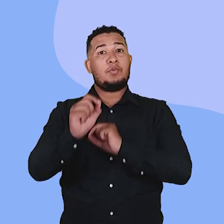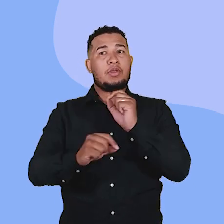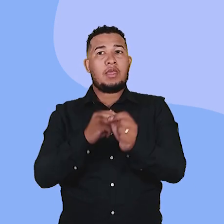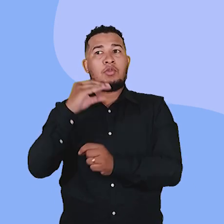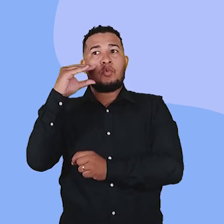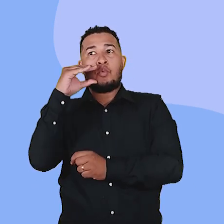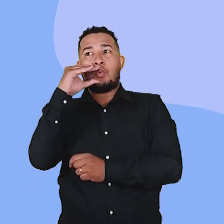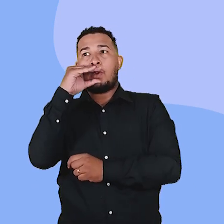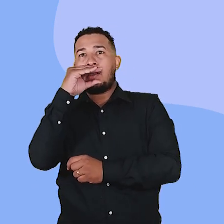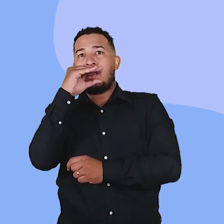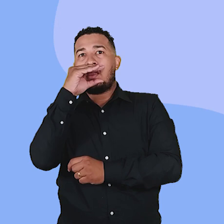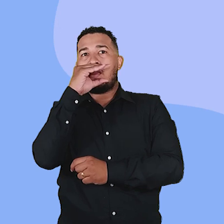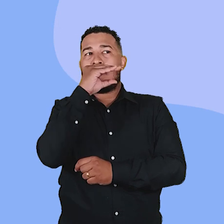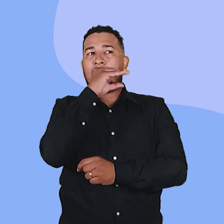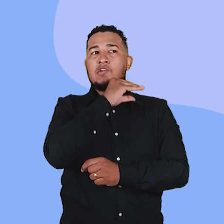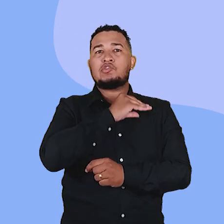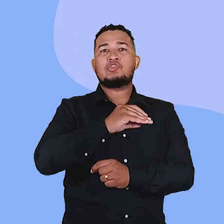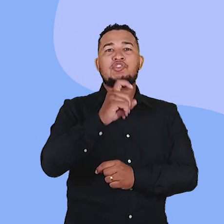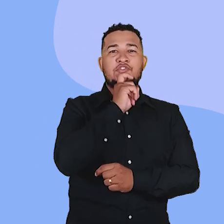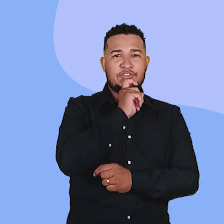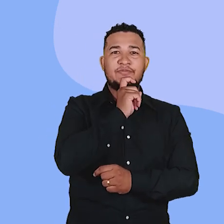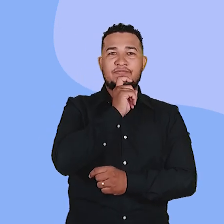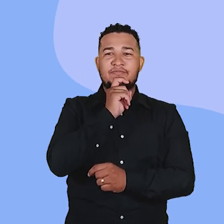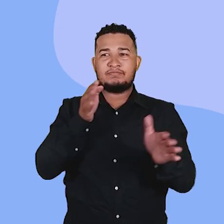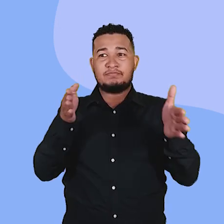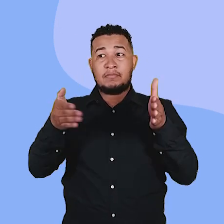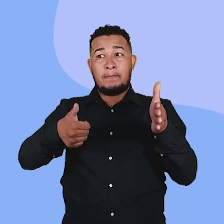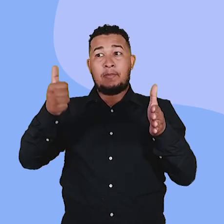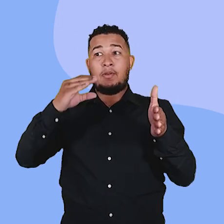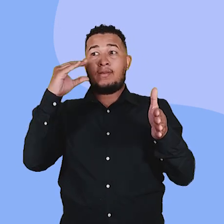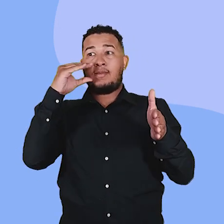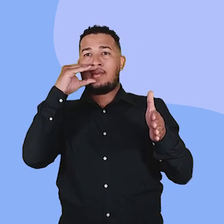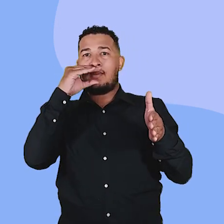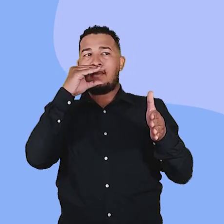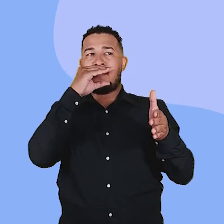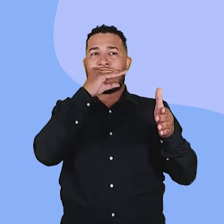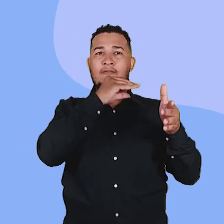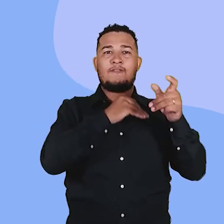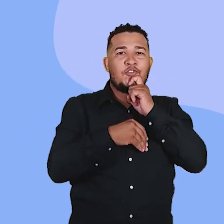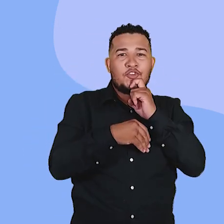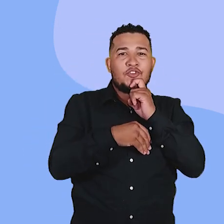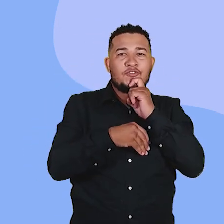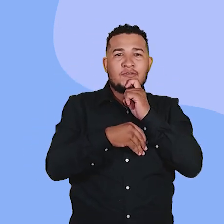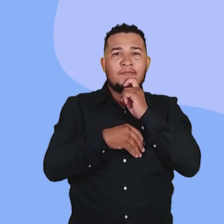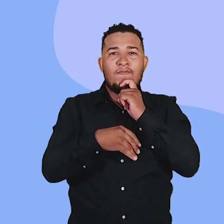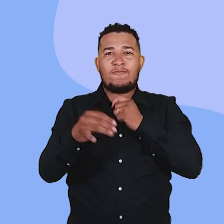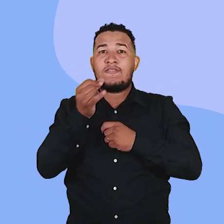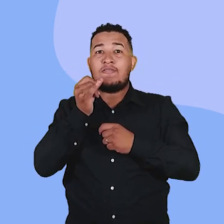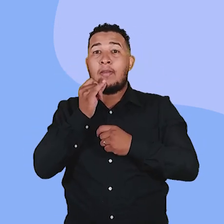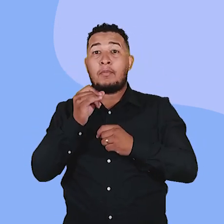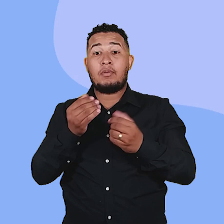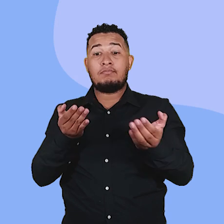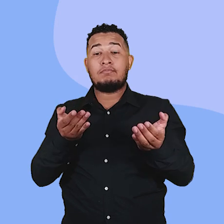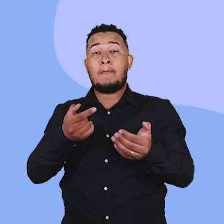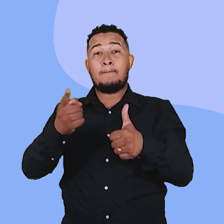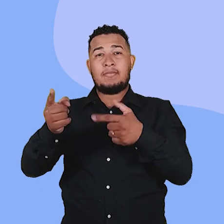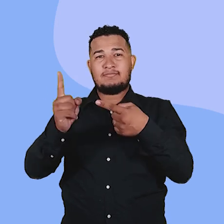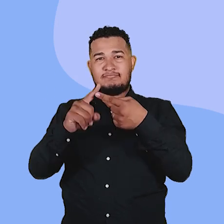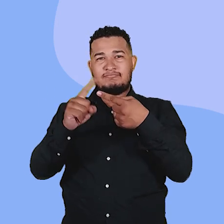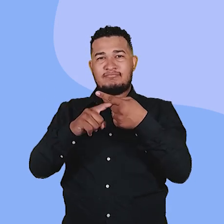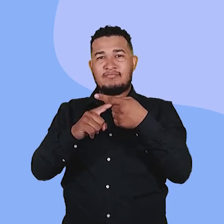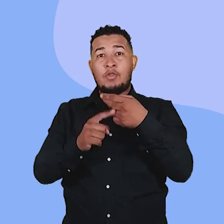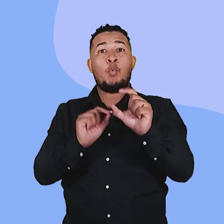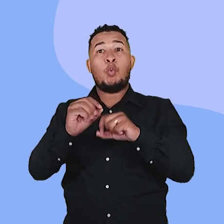uma fonte quente para uma fonte fria. Por exemplo, no nosso primeiro exemplo, ele está fluindo da chama para o